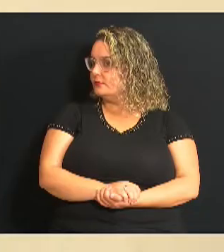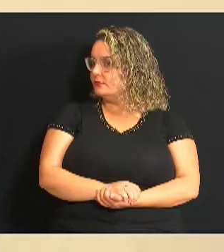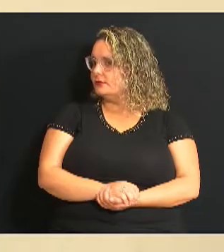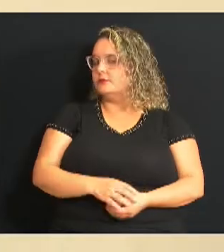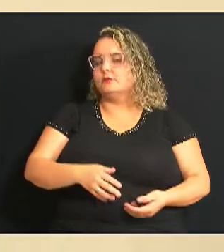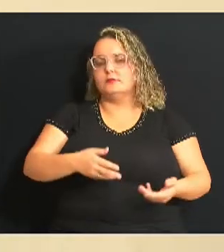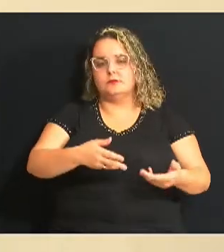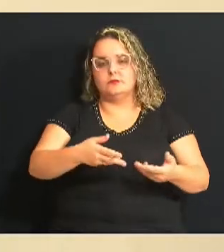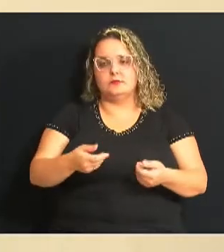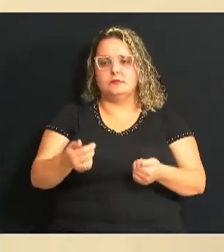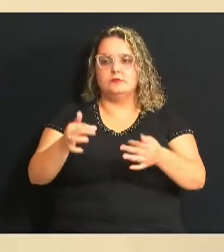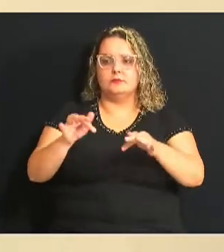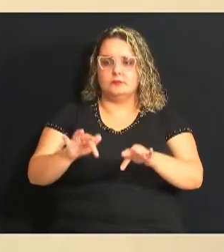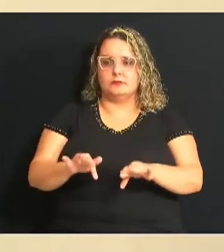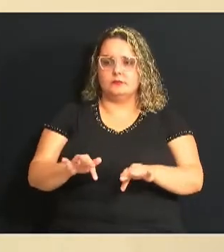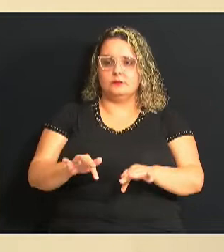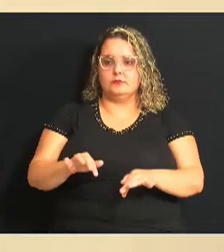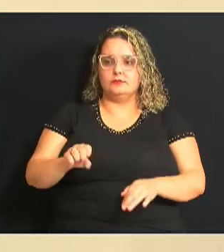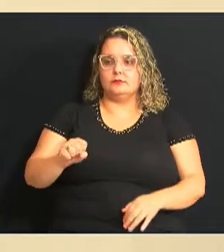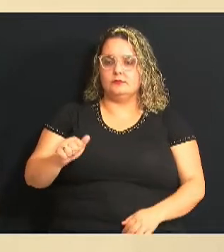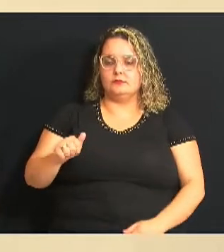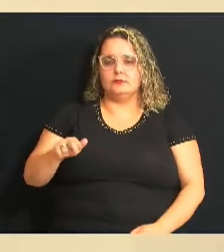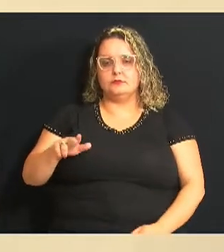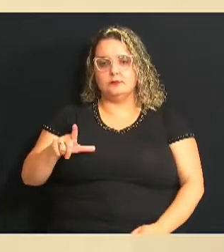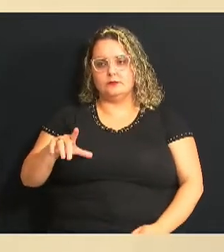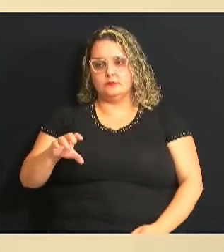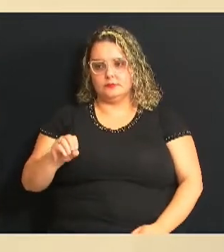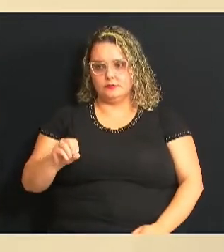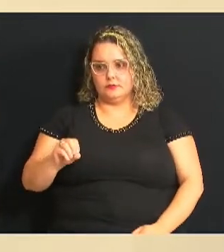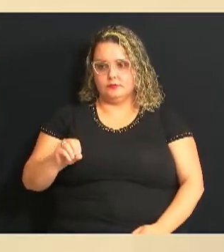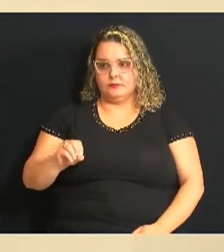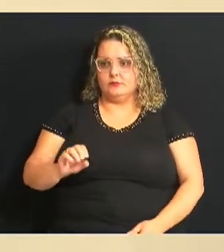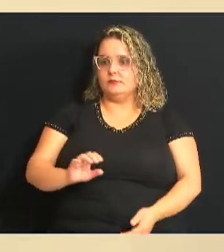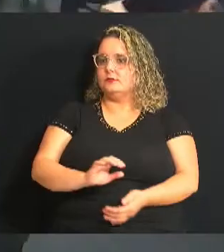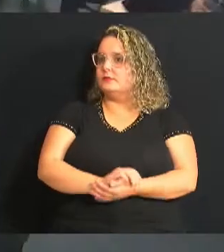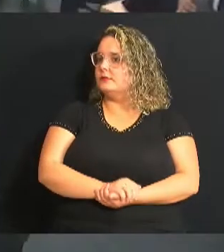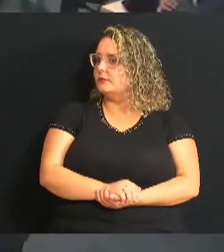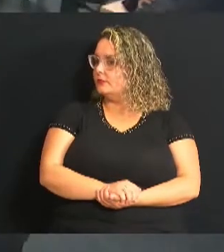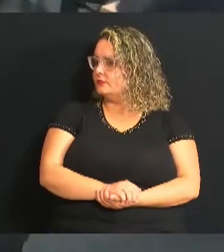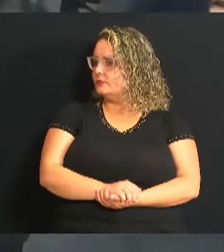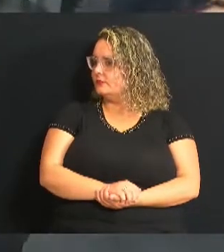Convidamos, por fim, Saulo José de Castro Almeida.